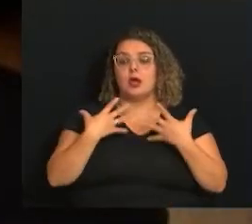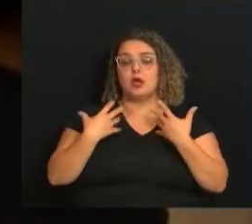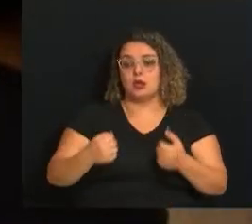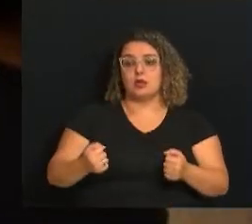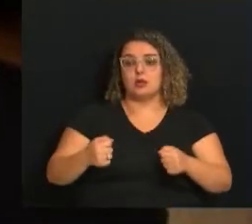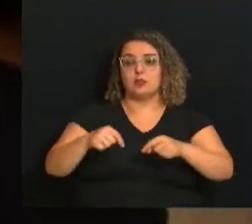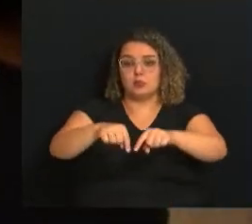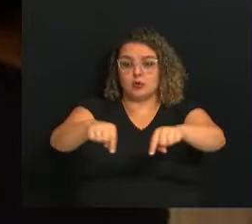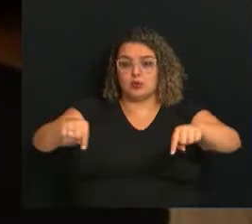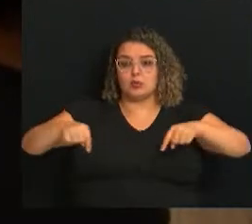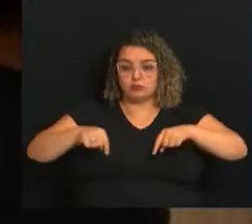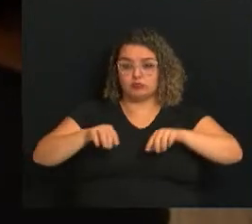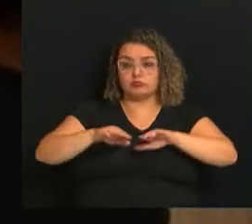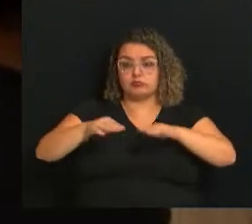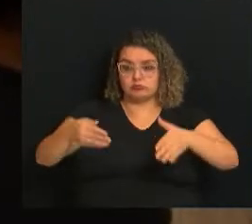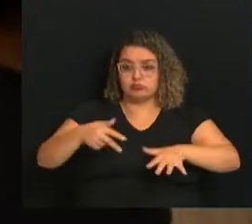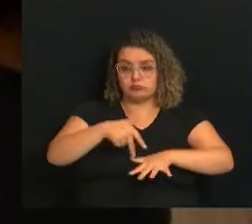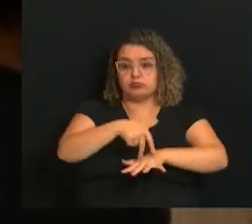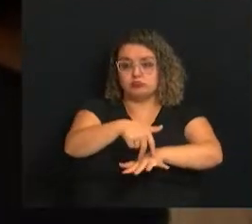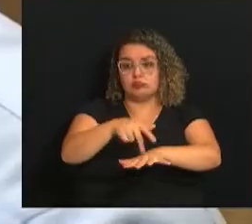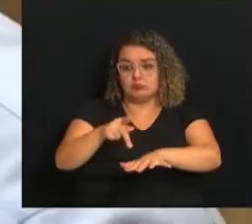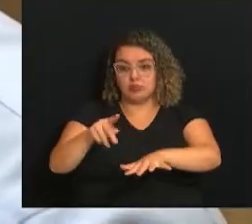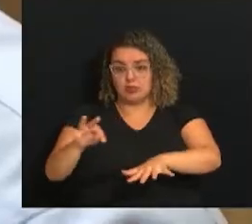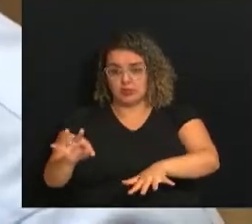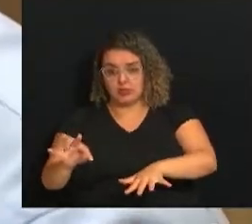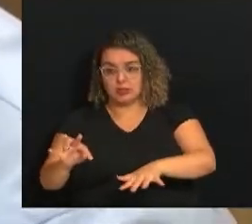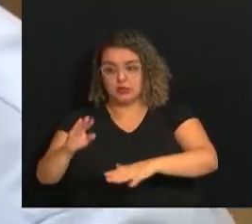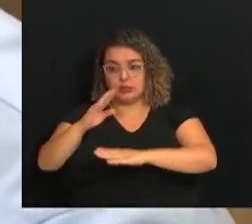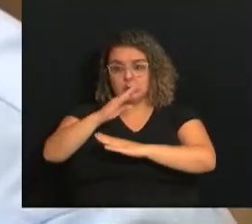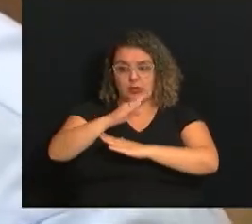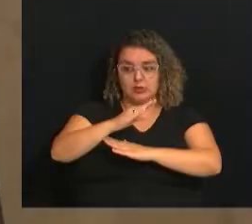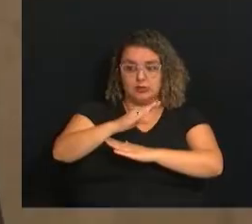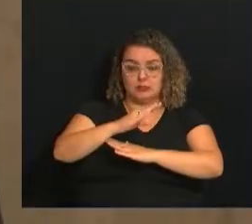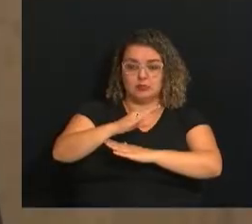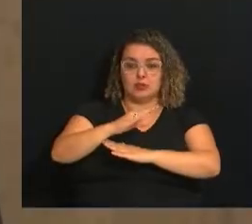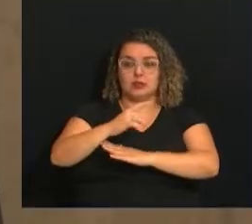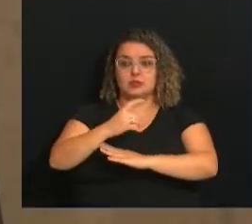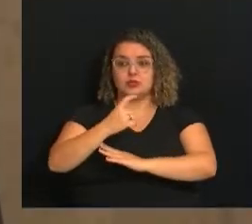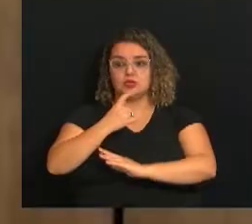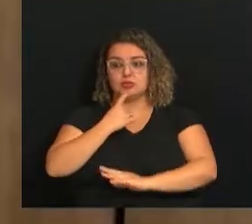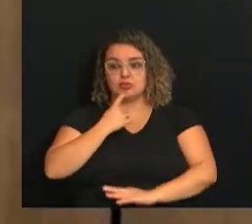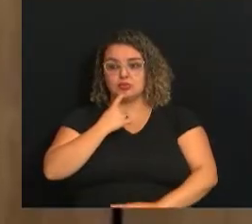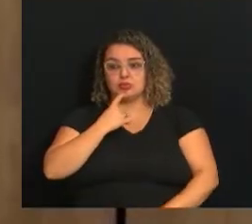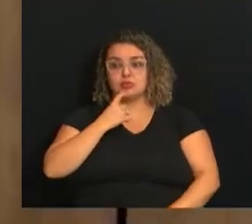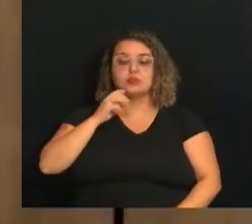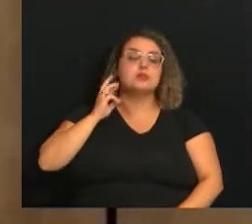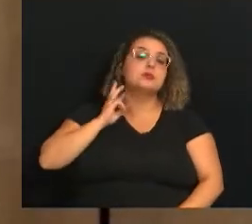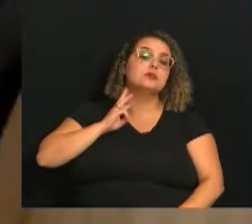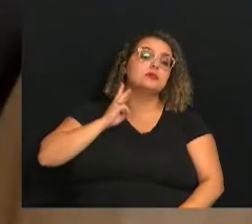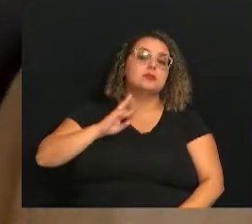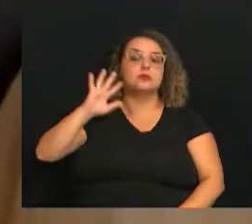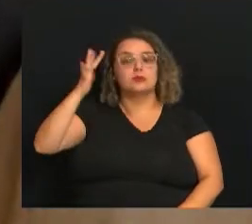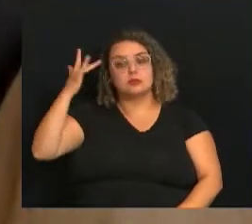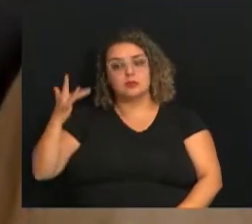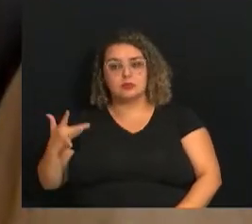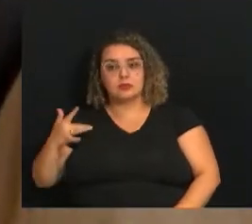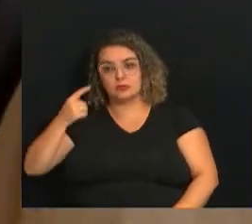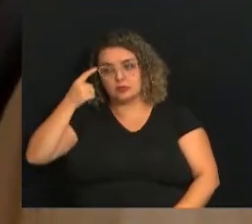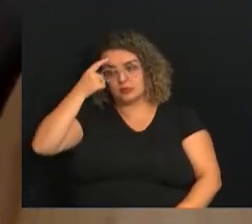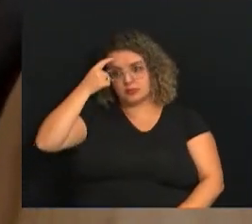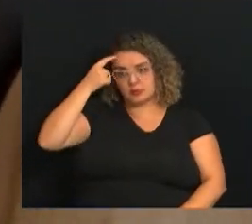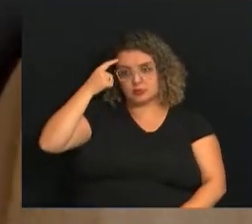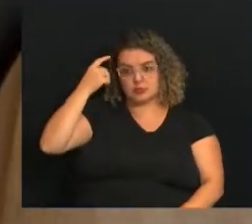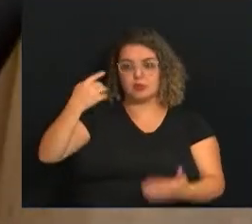gabinete a bancada do PT da Câmara de Campinas. Cecílio Santos, Guida Calisto e Paola Miguel conversaram